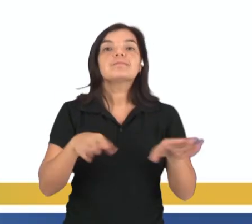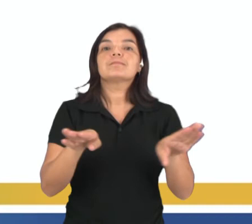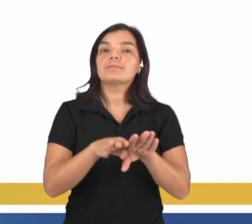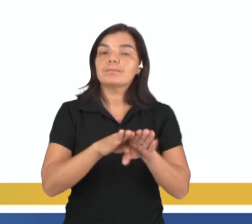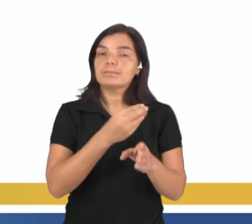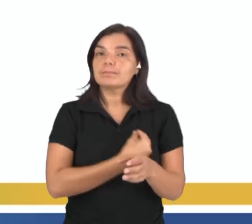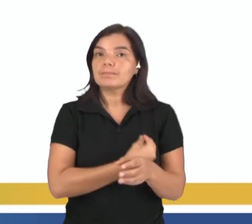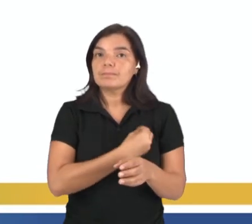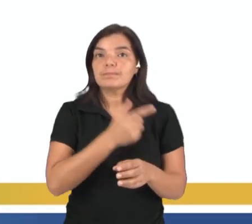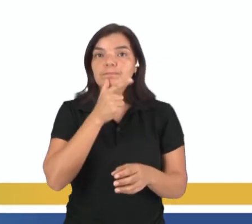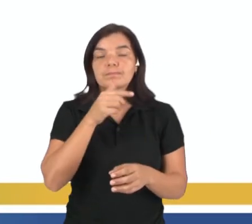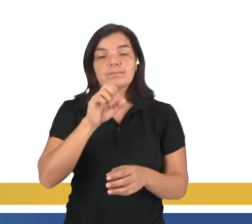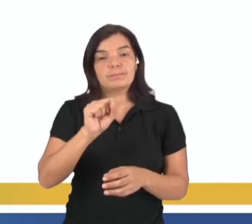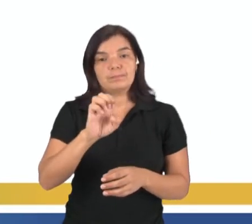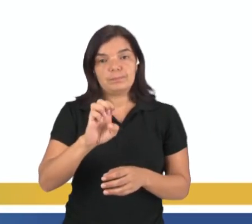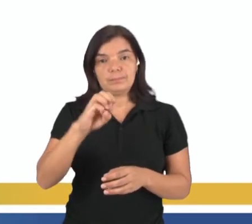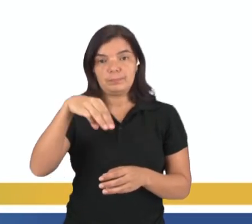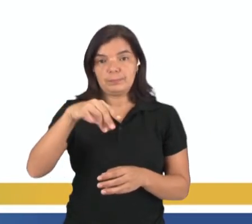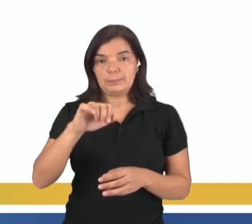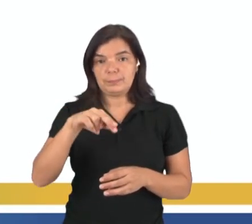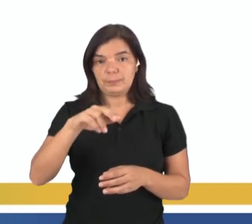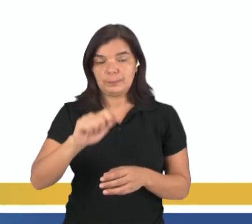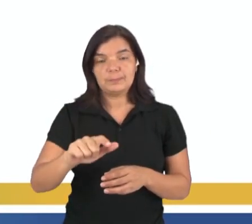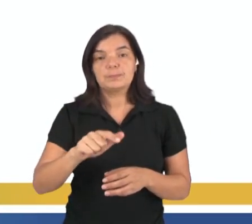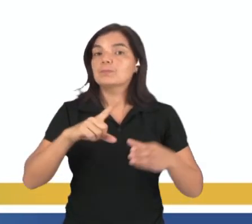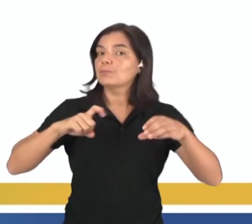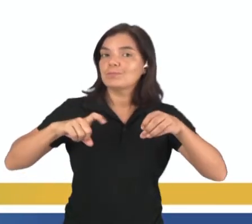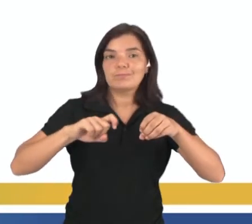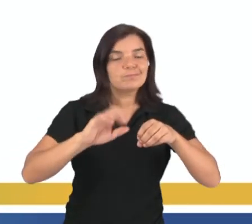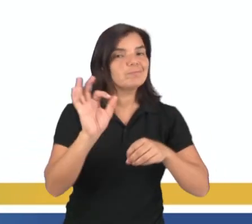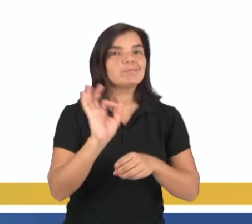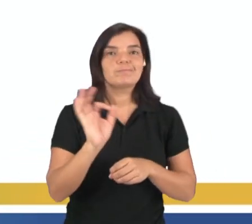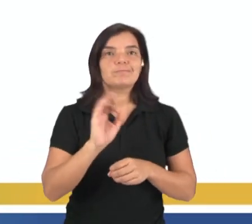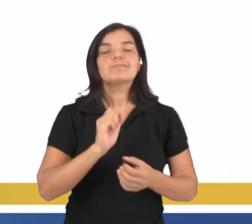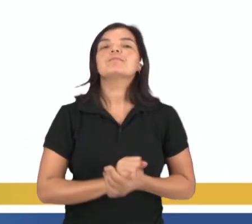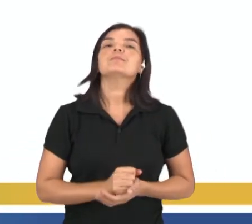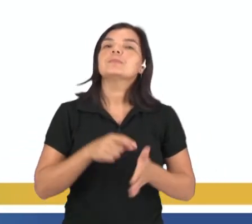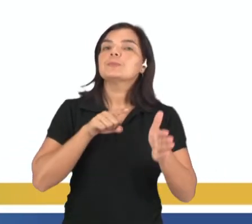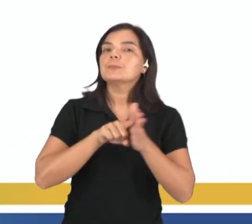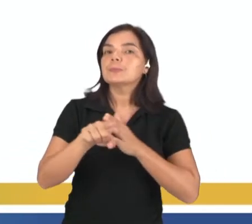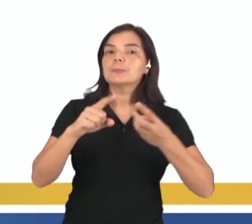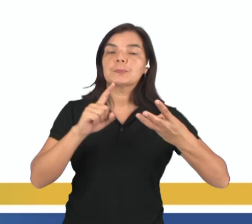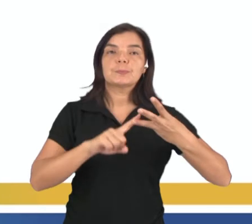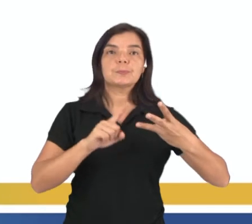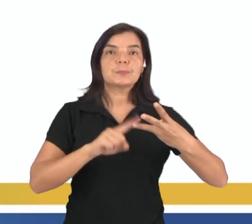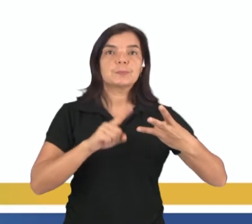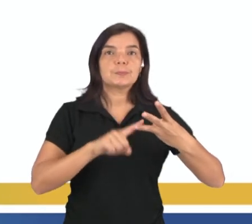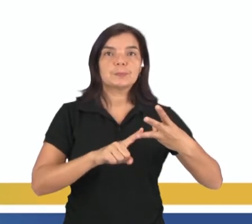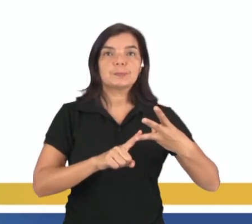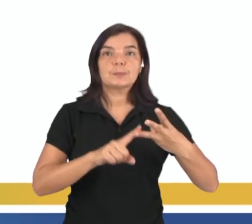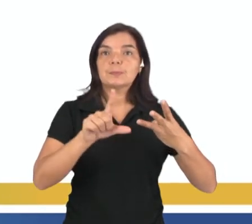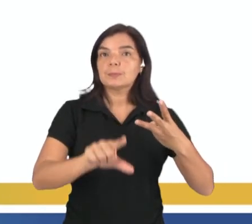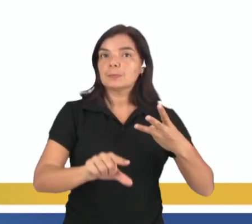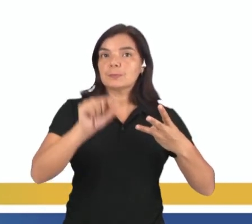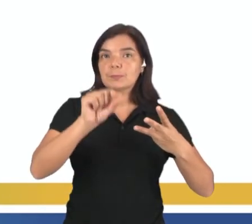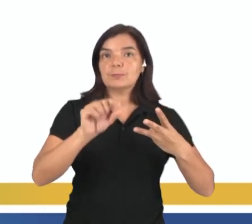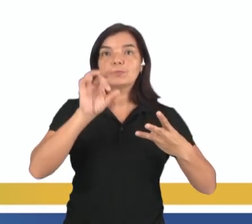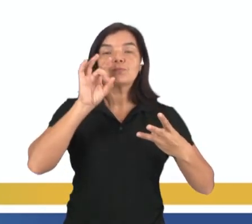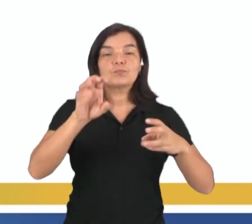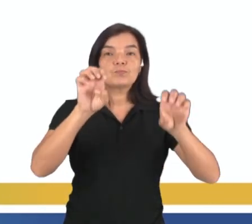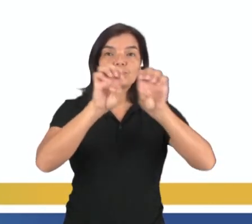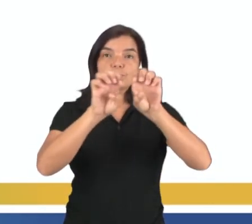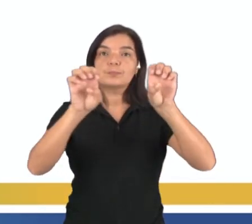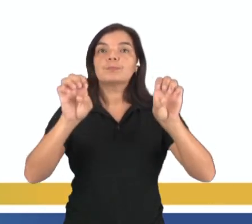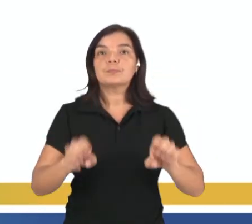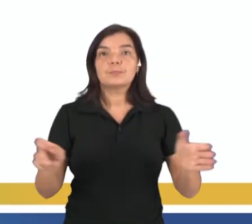temos a presença de líquido seminal. Espermatozoides, não. E a terceira questão, marque apenas as